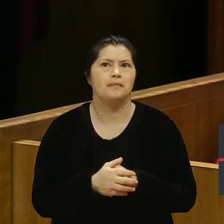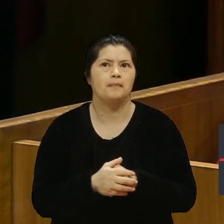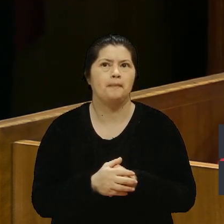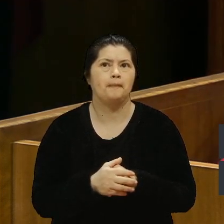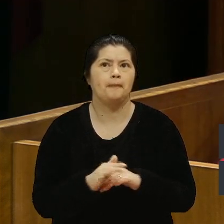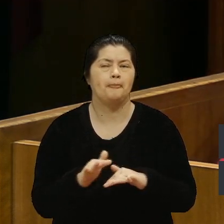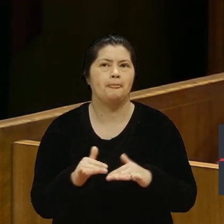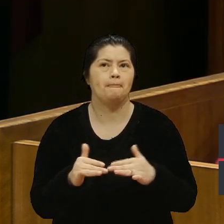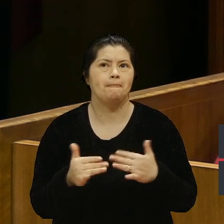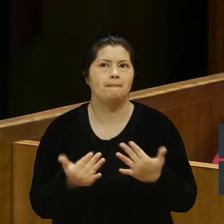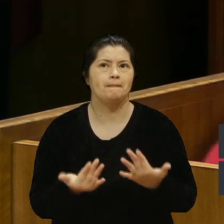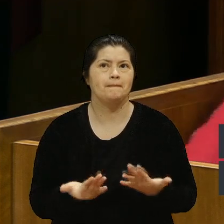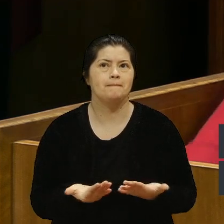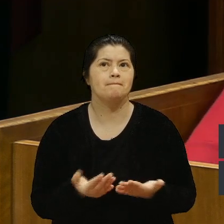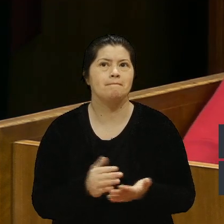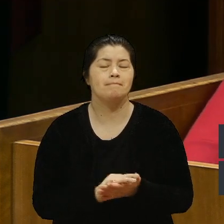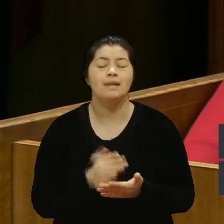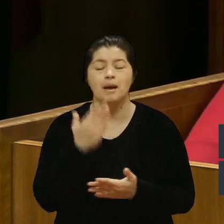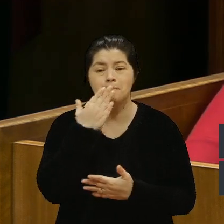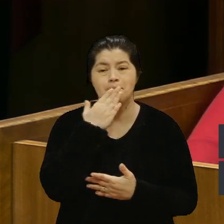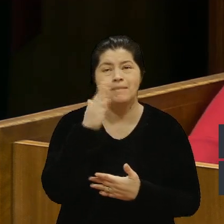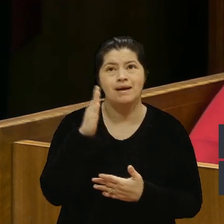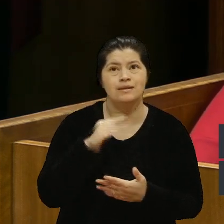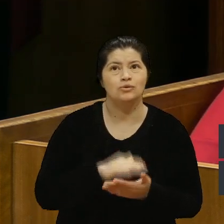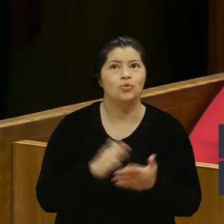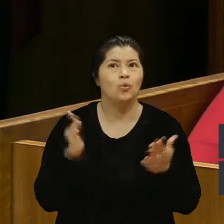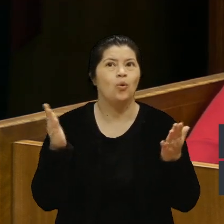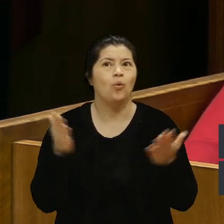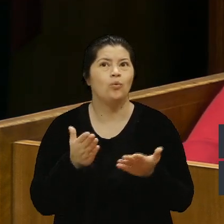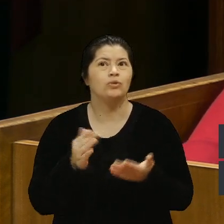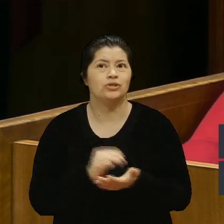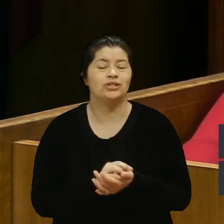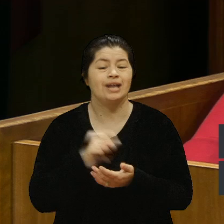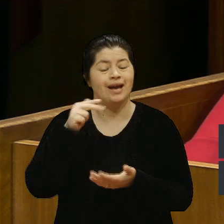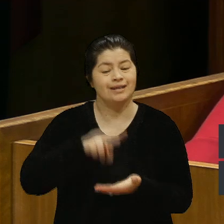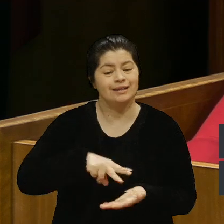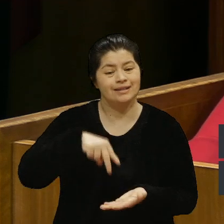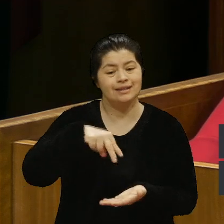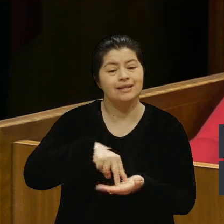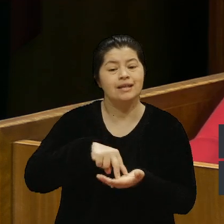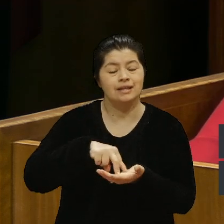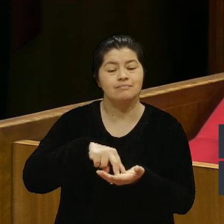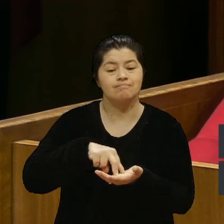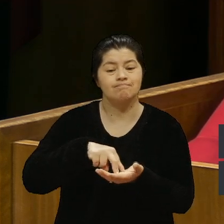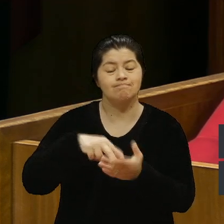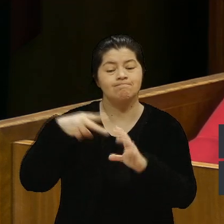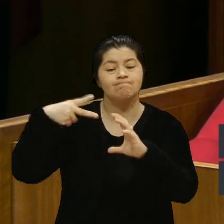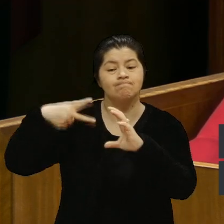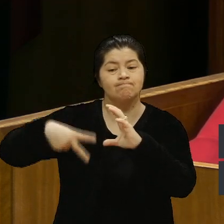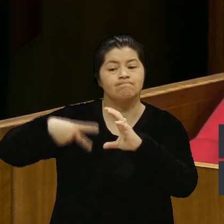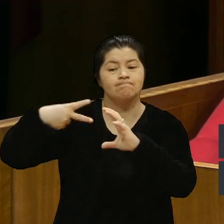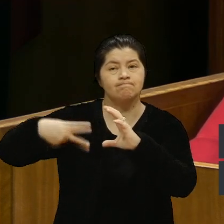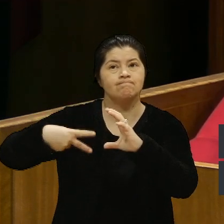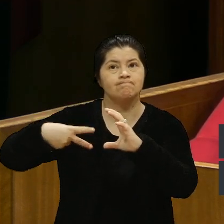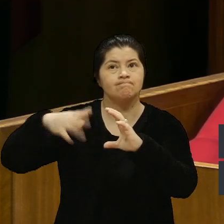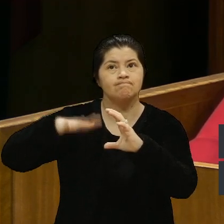Então, eu peço hoje, como estou aqui na Casa Legislativa,